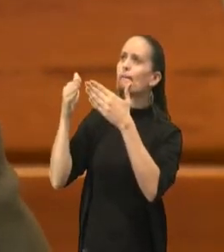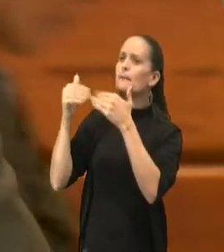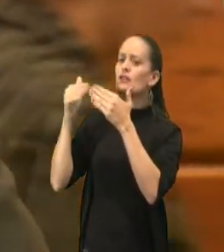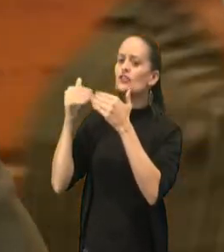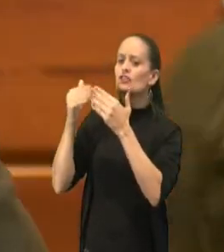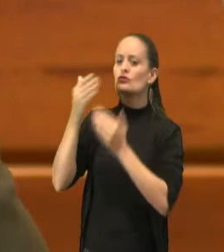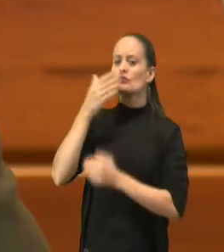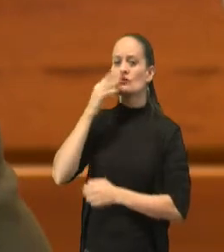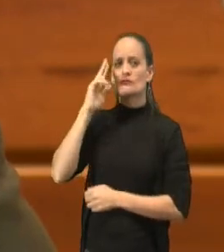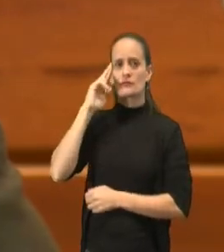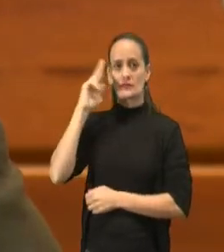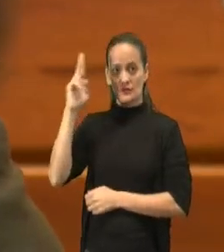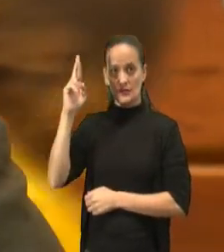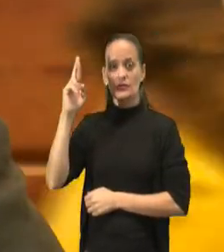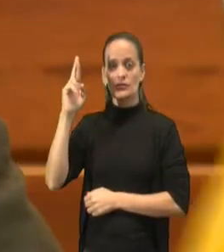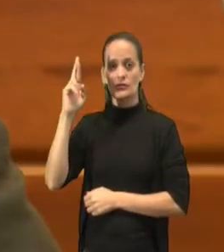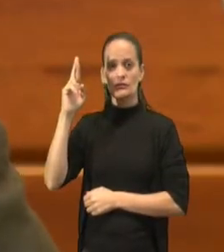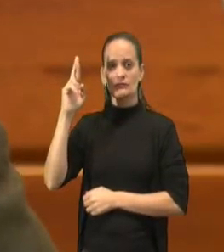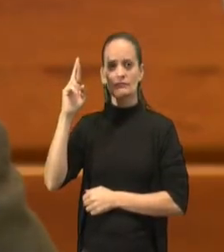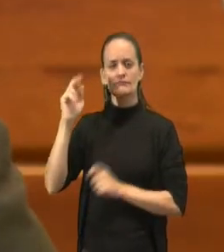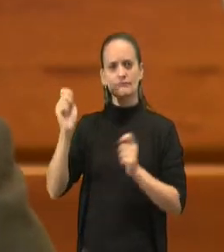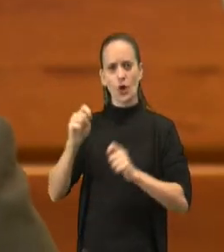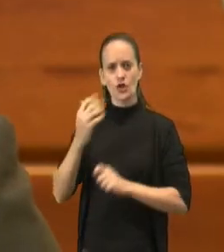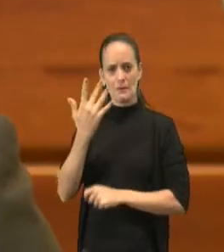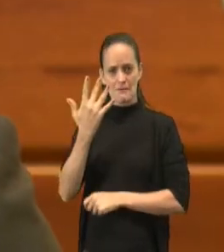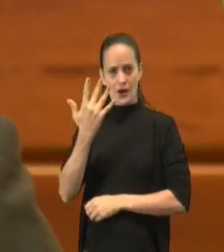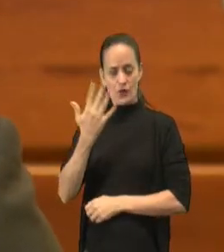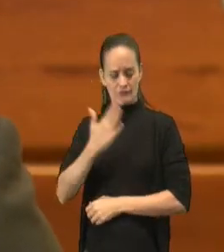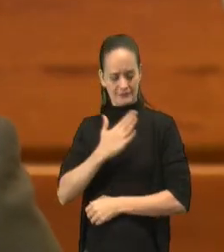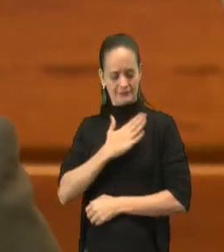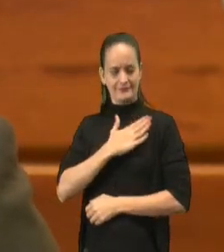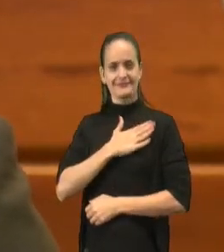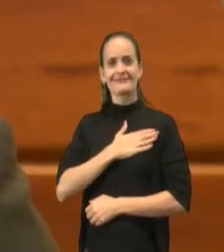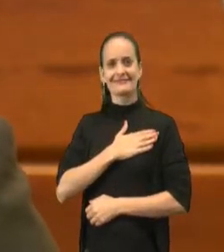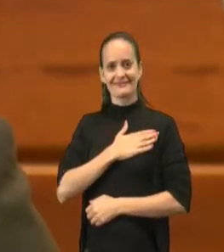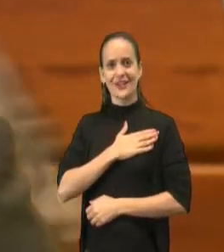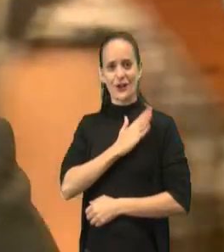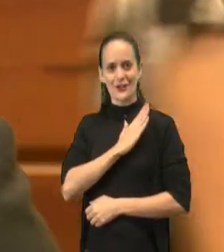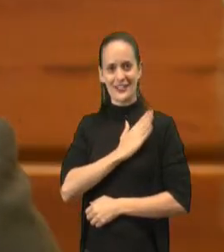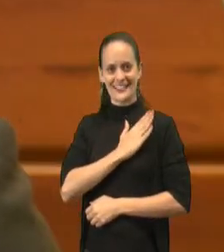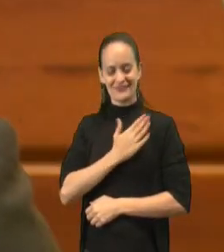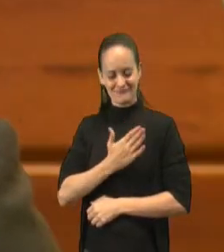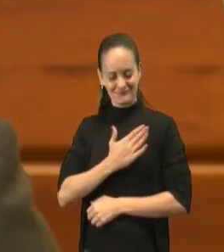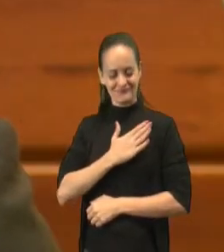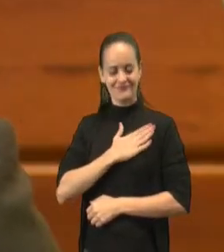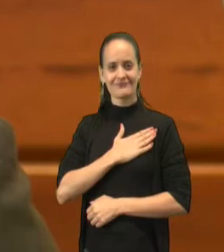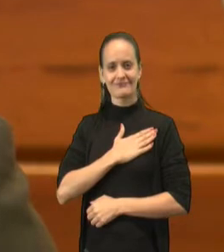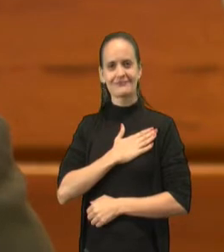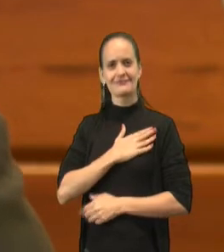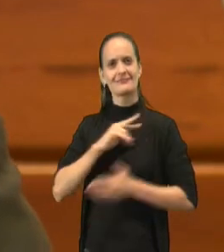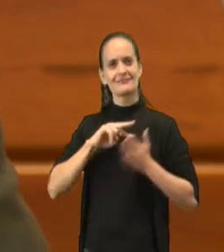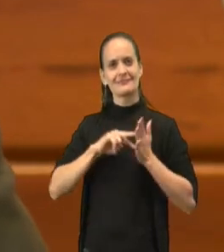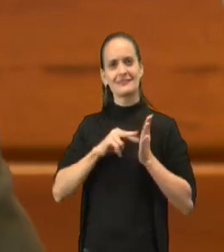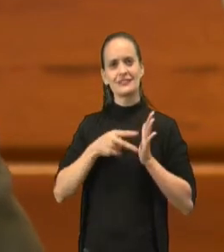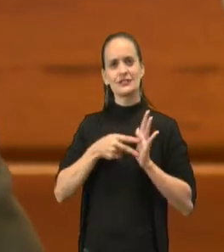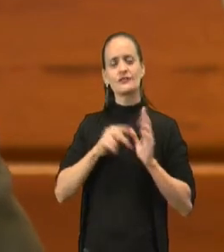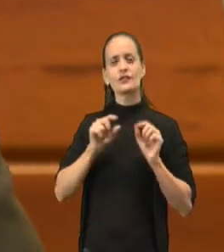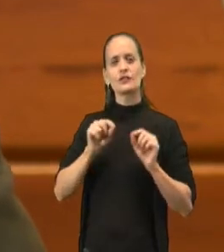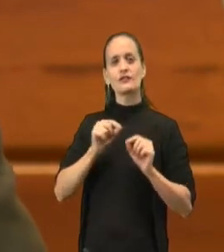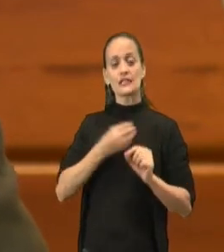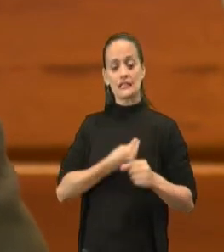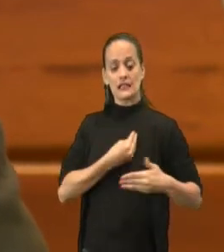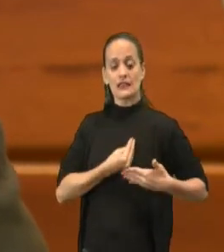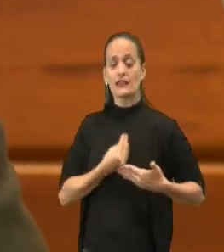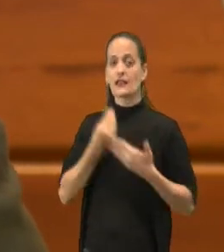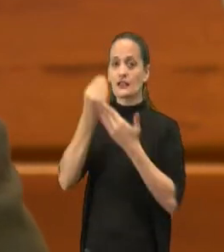pedido aqui, coloque sua mão no seu peito, no coração, para que simbolize que você está colocando diante do Senhor agora o seu